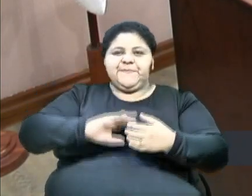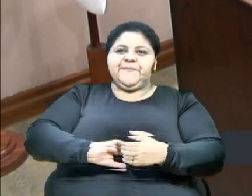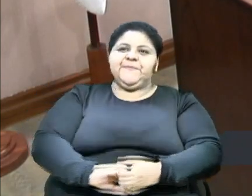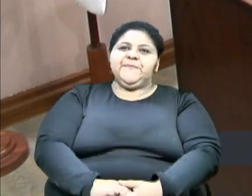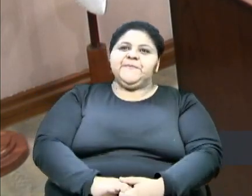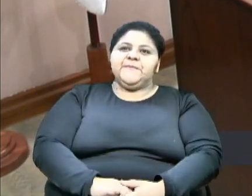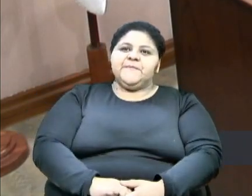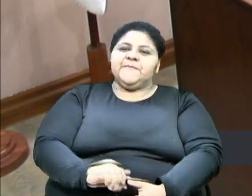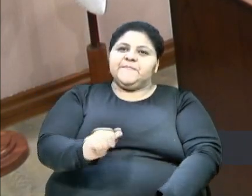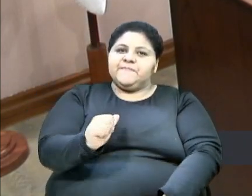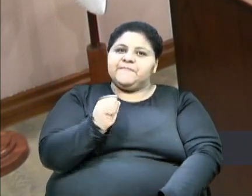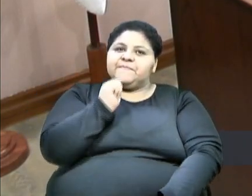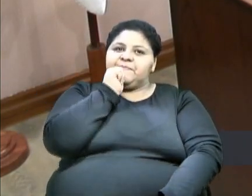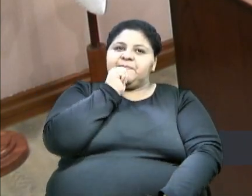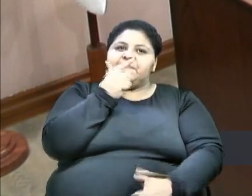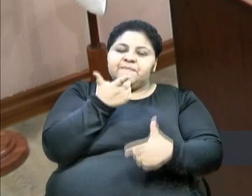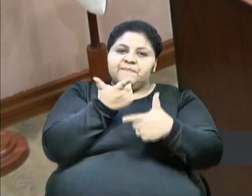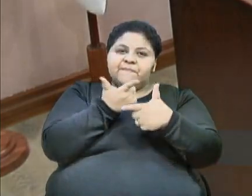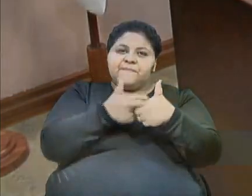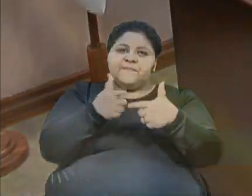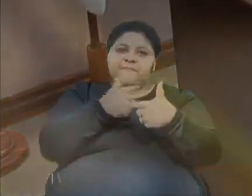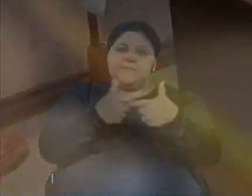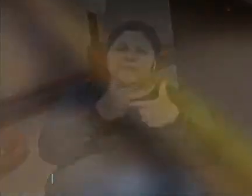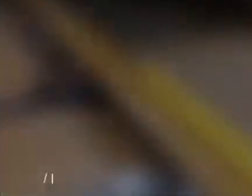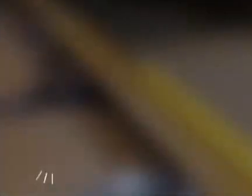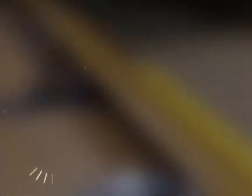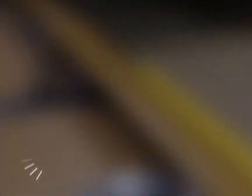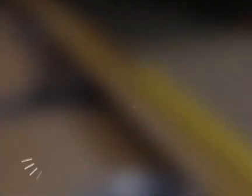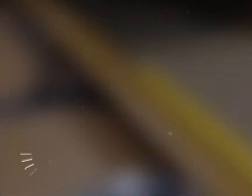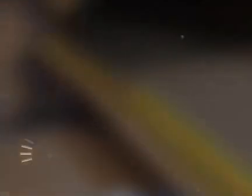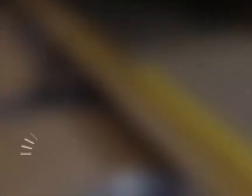Obrigado. Suspendo a sessão por problemas técnicos.